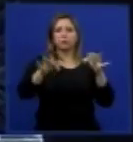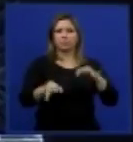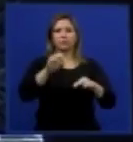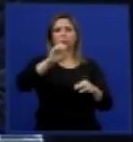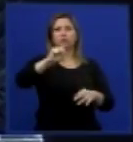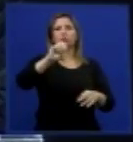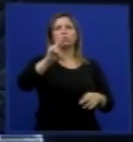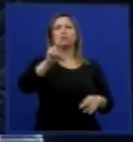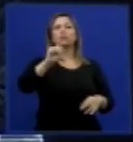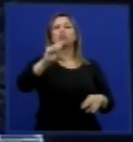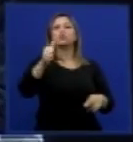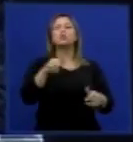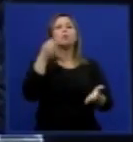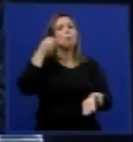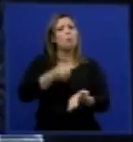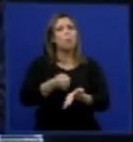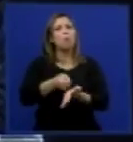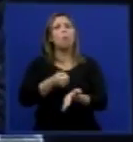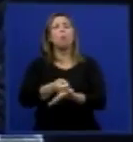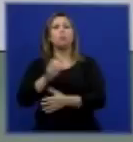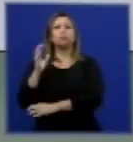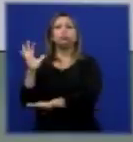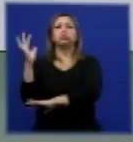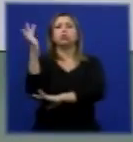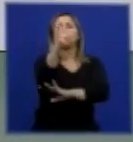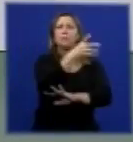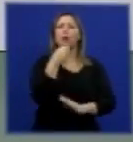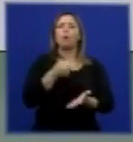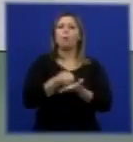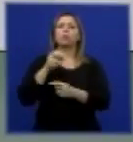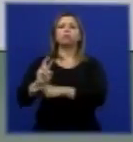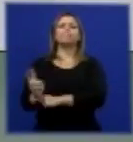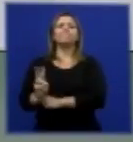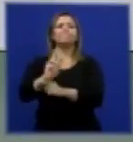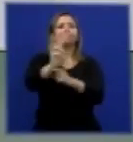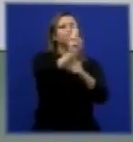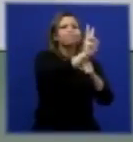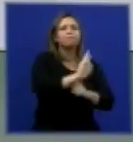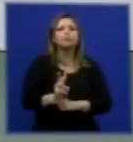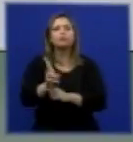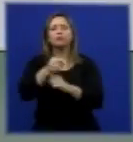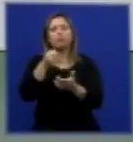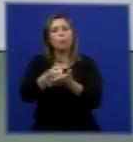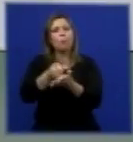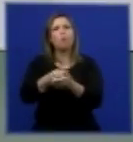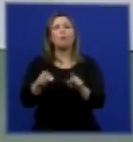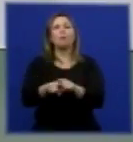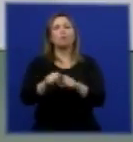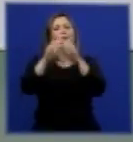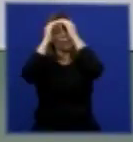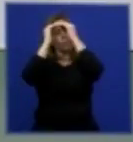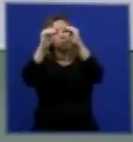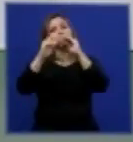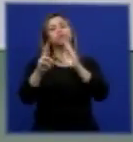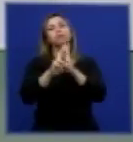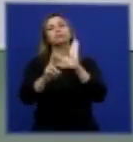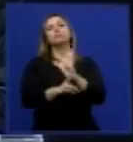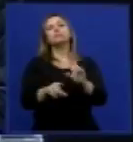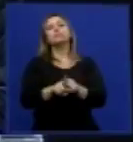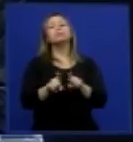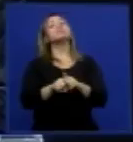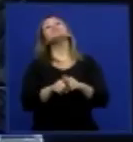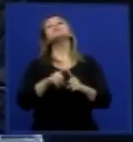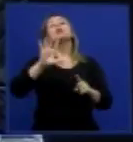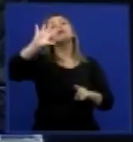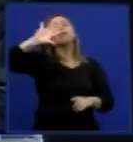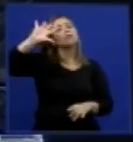Primeira Região obrigando que o Ibama passasse a fiscalizar o cumprimento da resolução foi Somente depois dessa